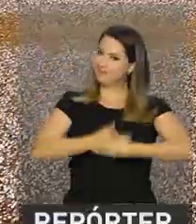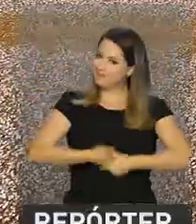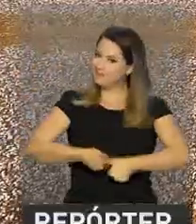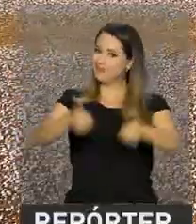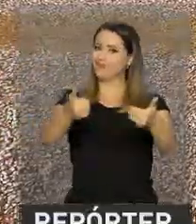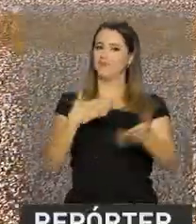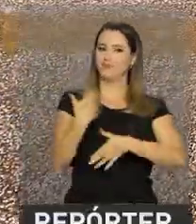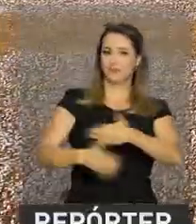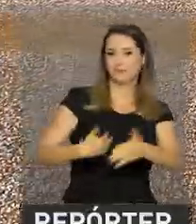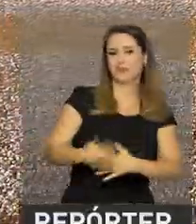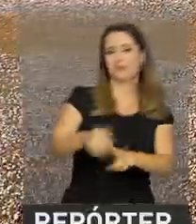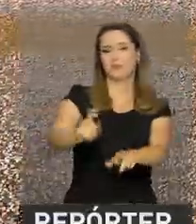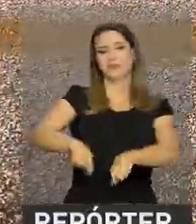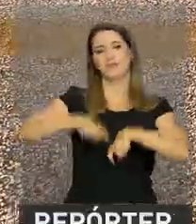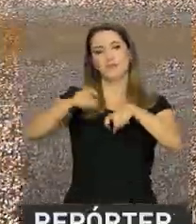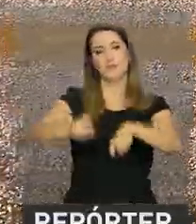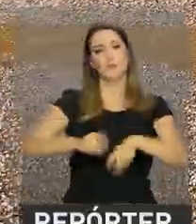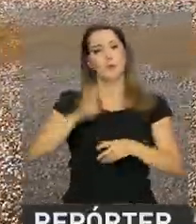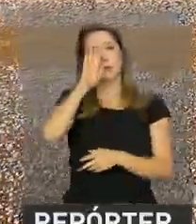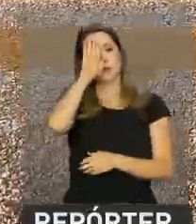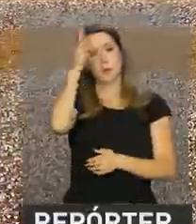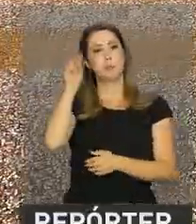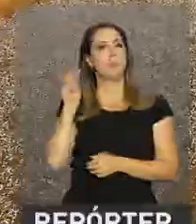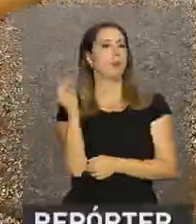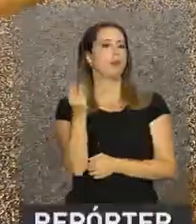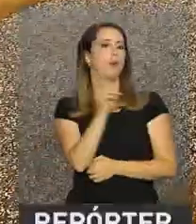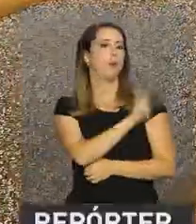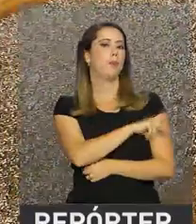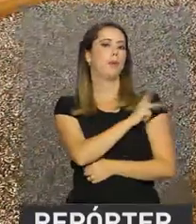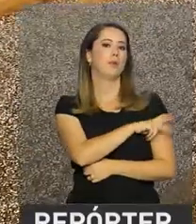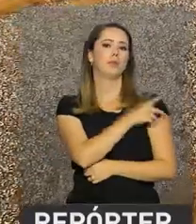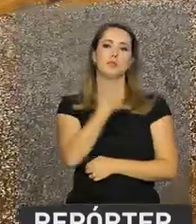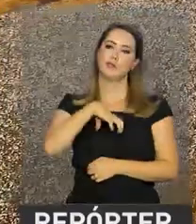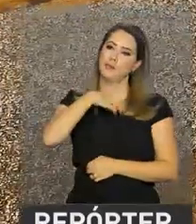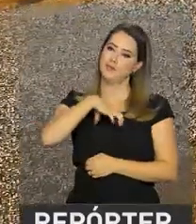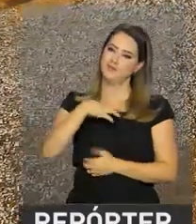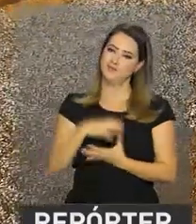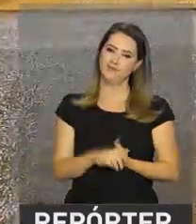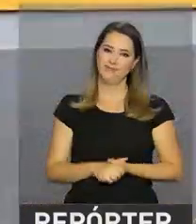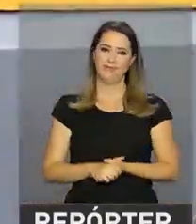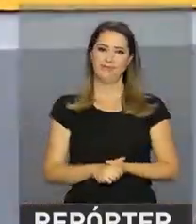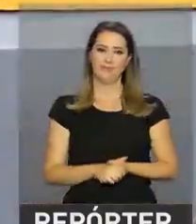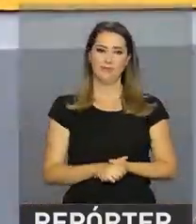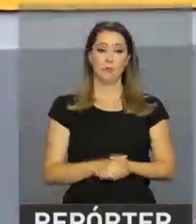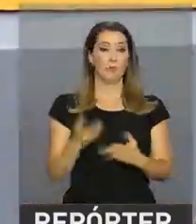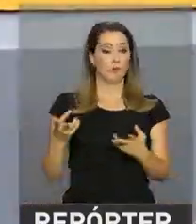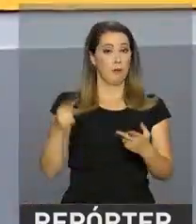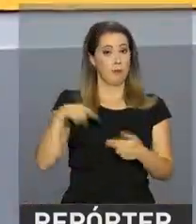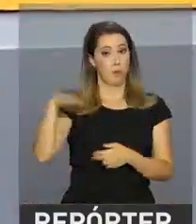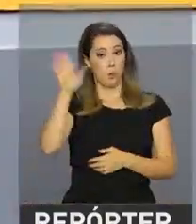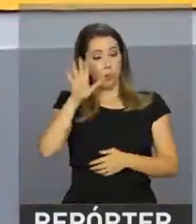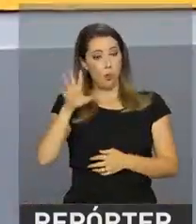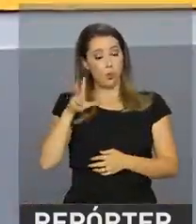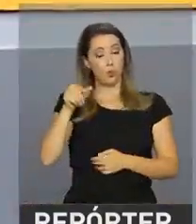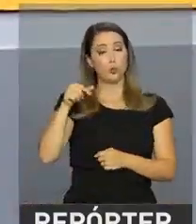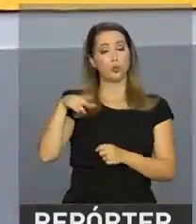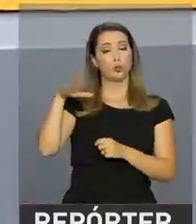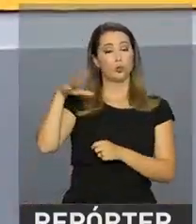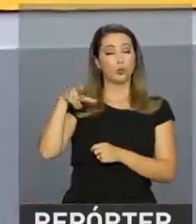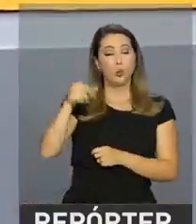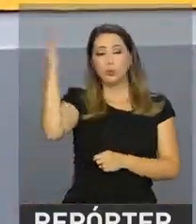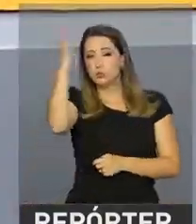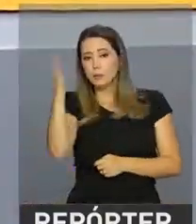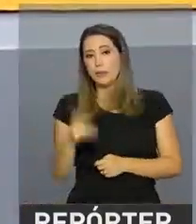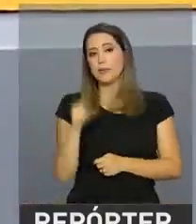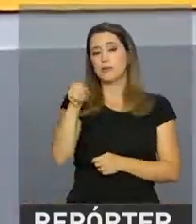o desenvolvimento das culturas principalmente no maranhão no piauí e na bahia a previsão nacional para a safra de grãos